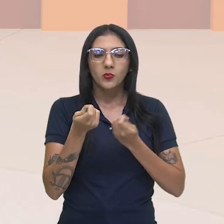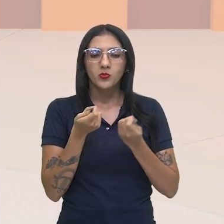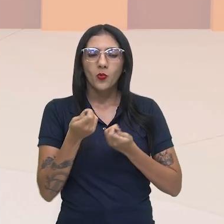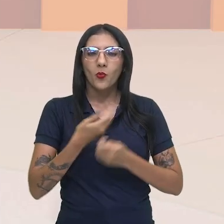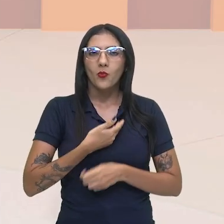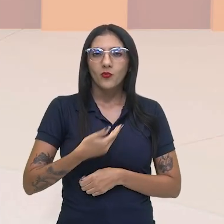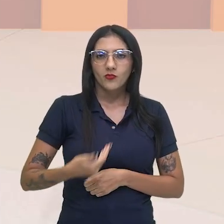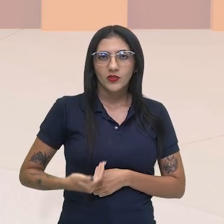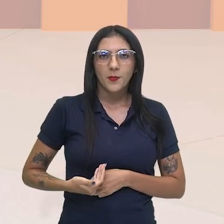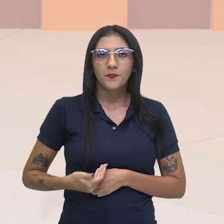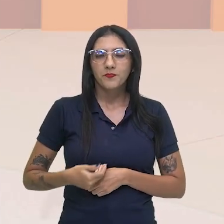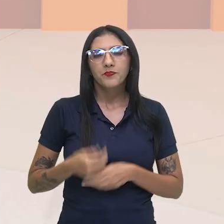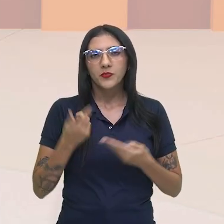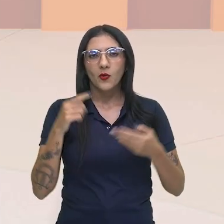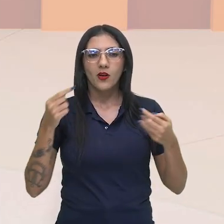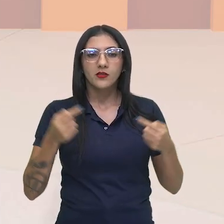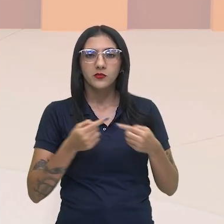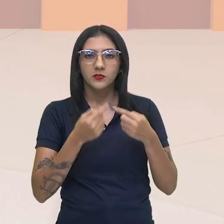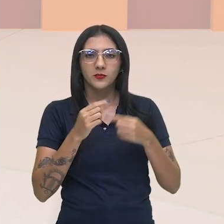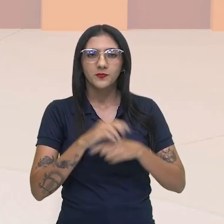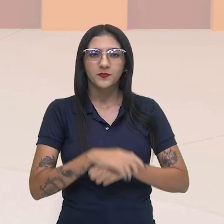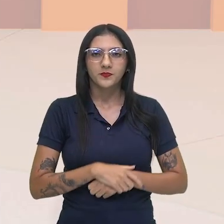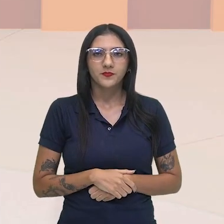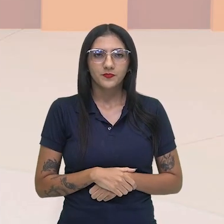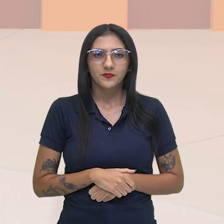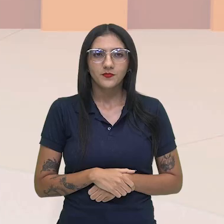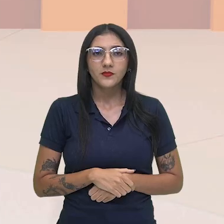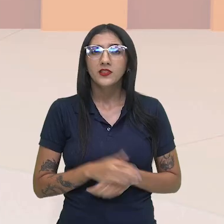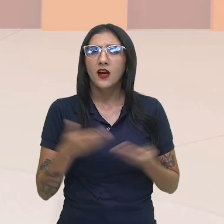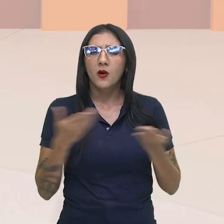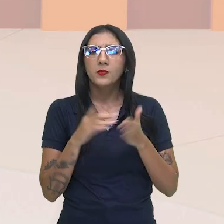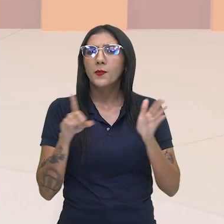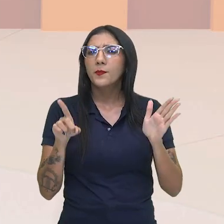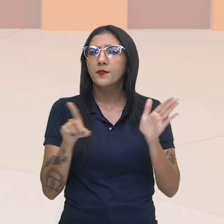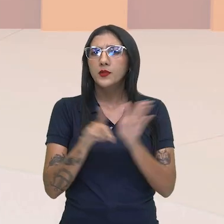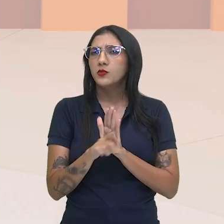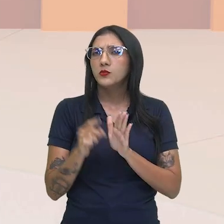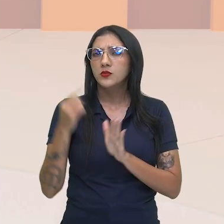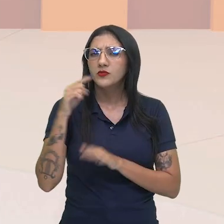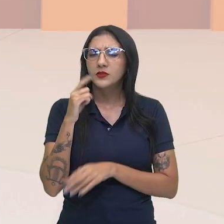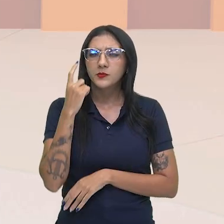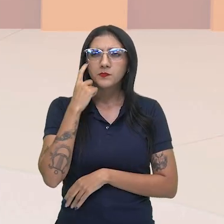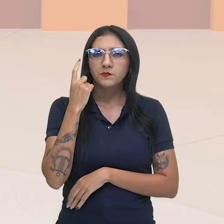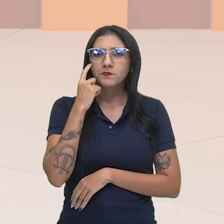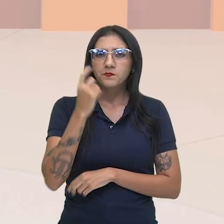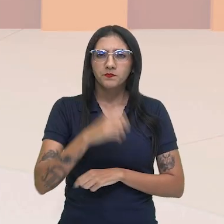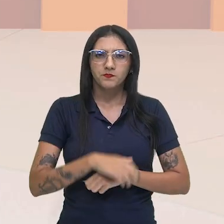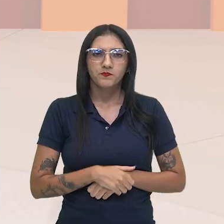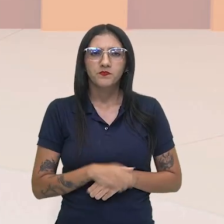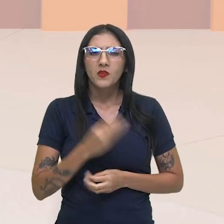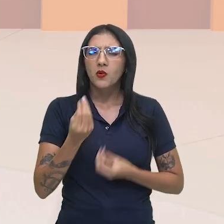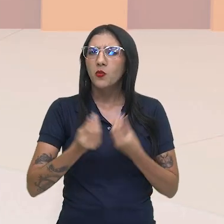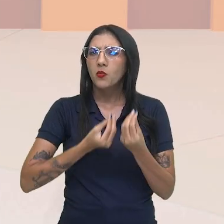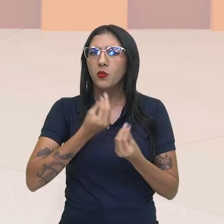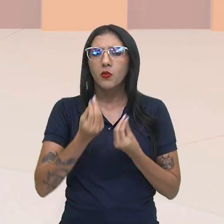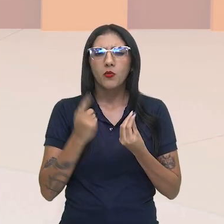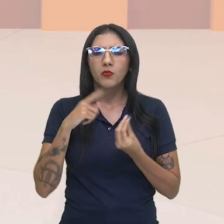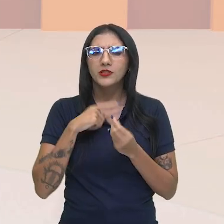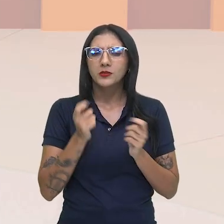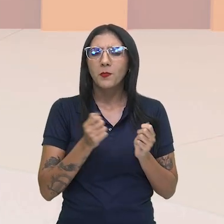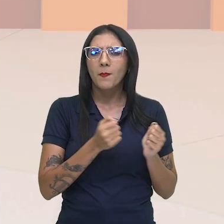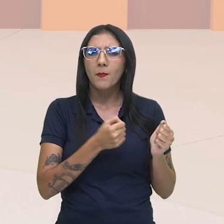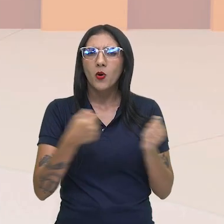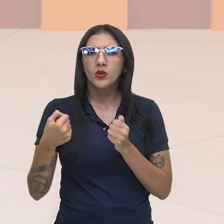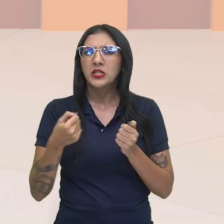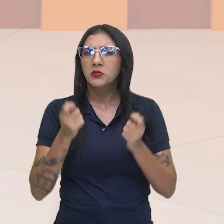essa a ideia, tá bom? Agora vamos fazer o seguinte, vamos fazer uma pergunta então. Como que esse poder pode se tornar